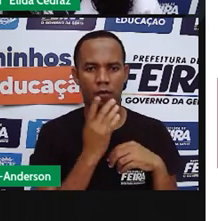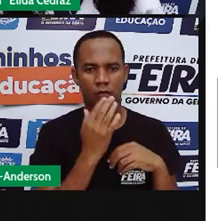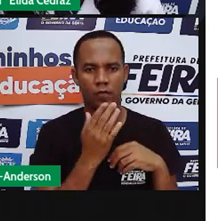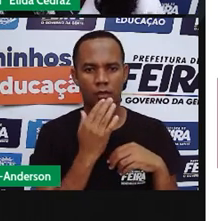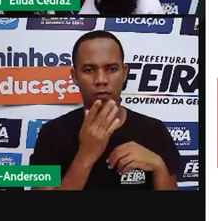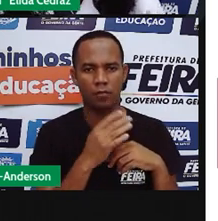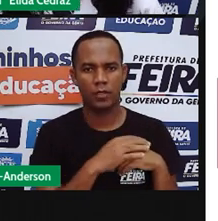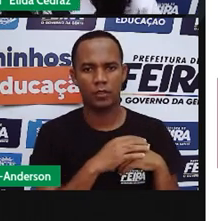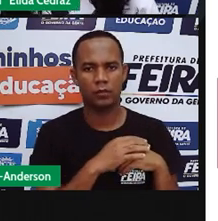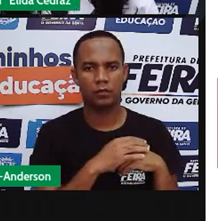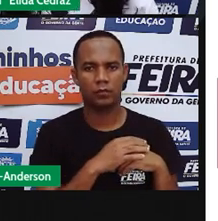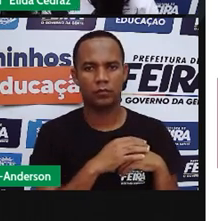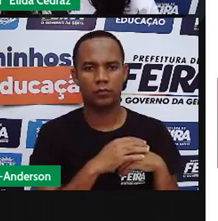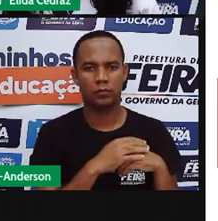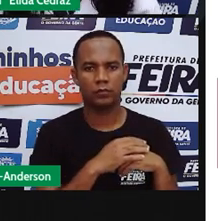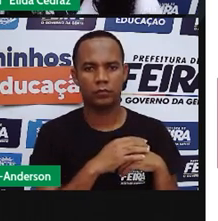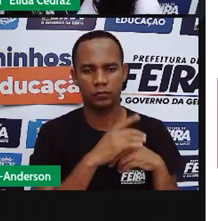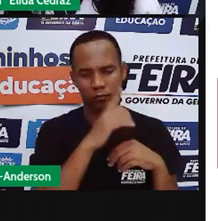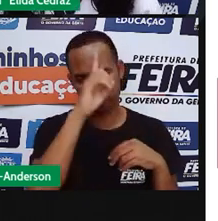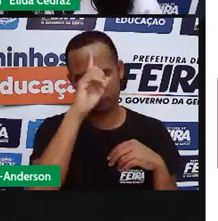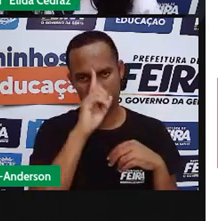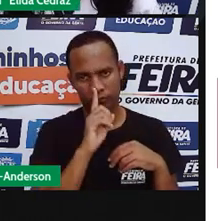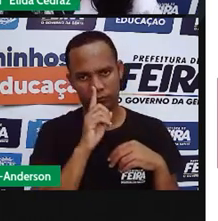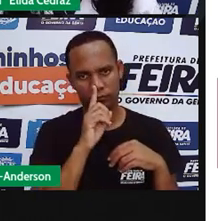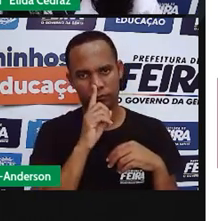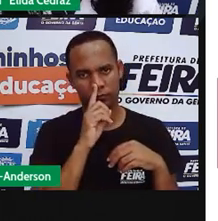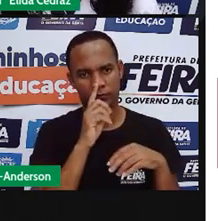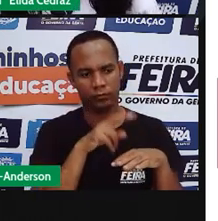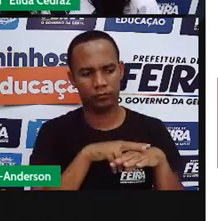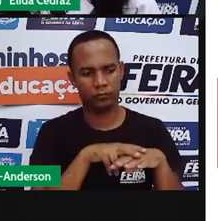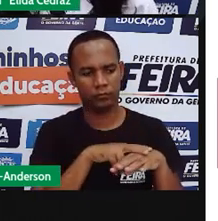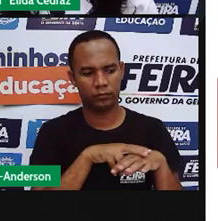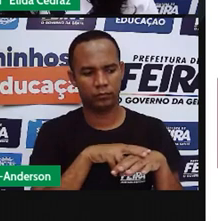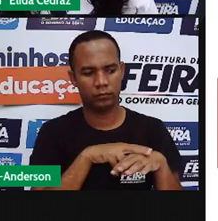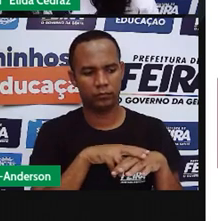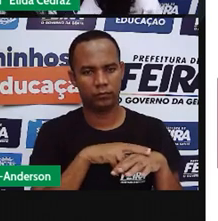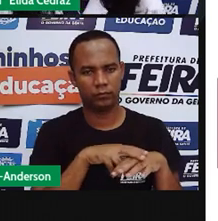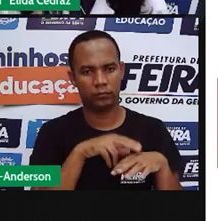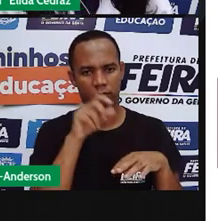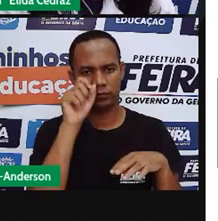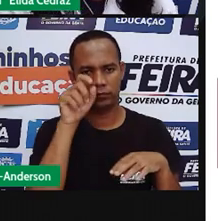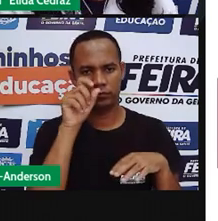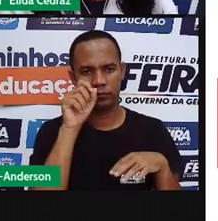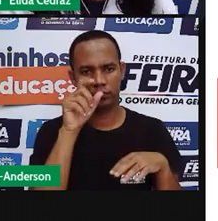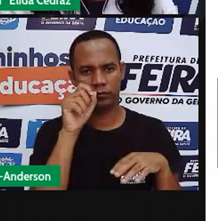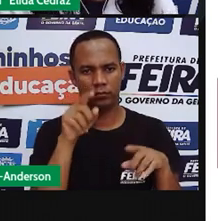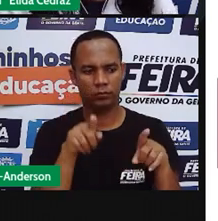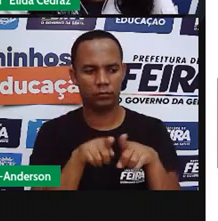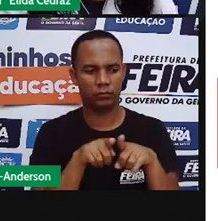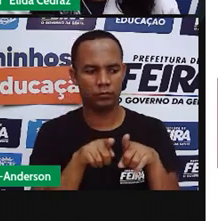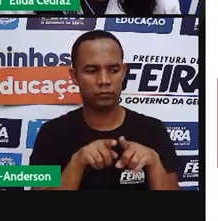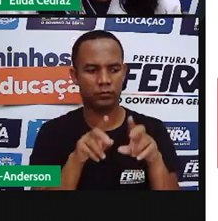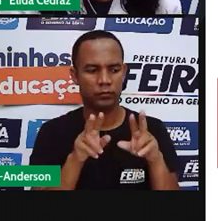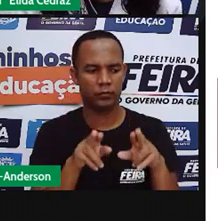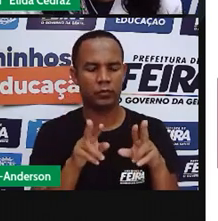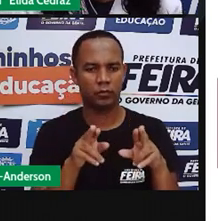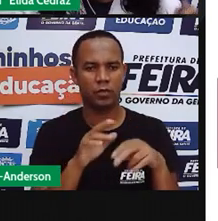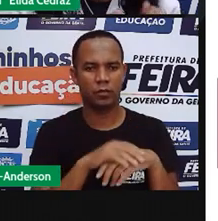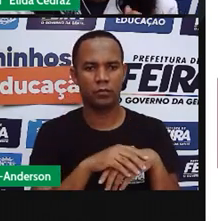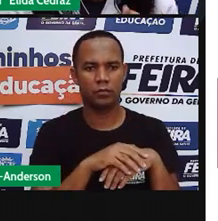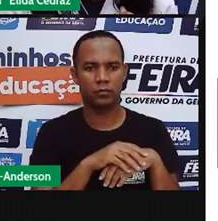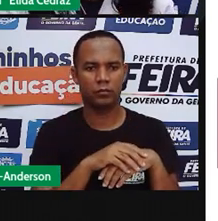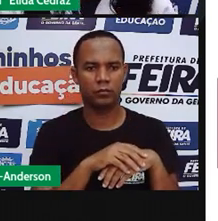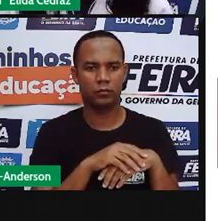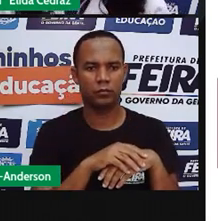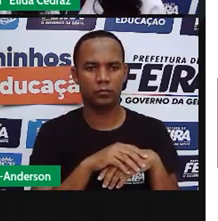Vermelho, amarelo, verde e azul. As mesmas cores daquele que